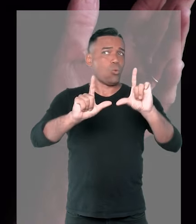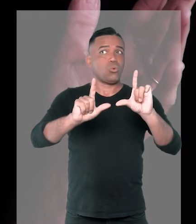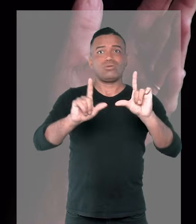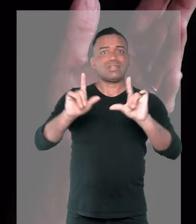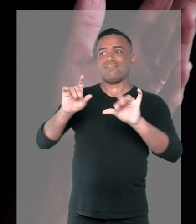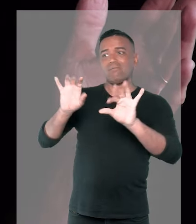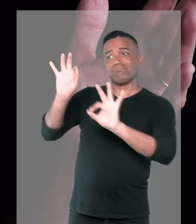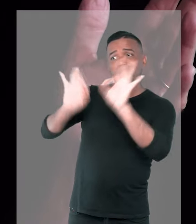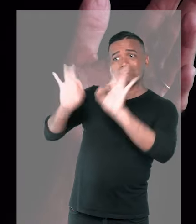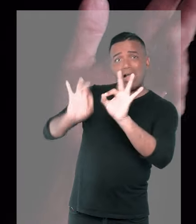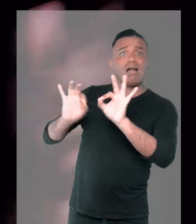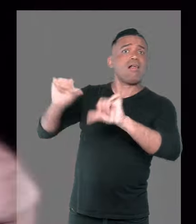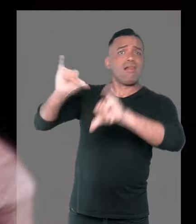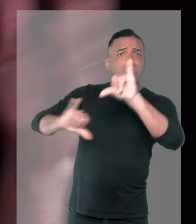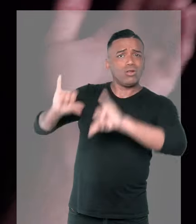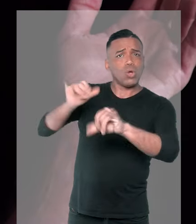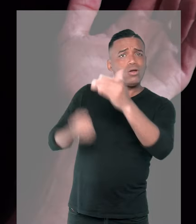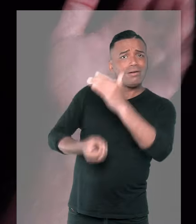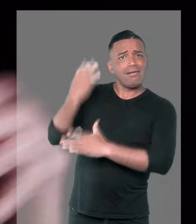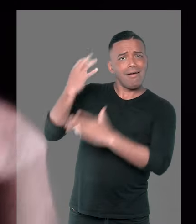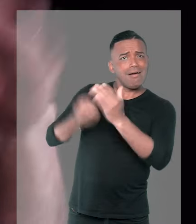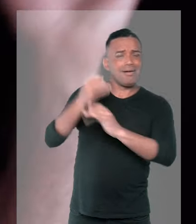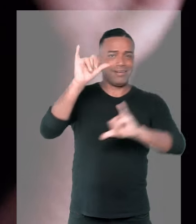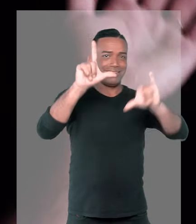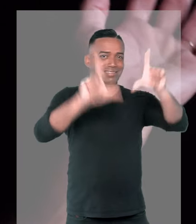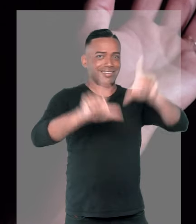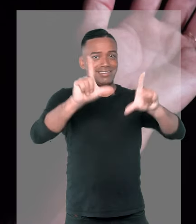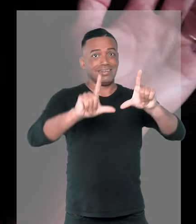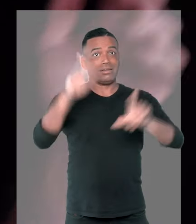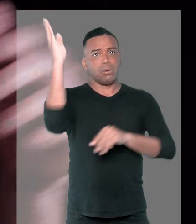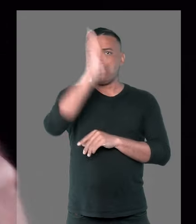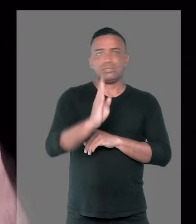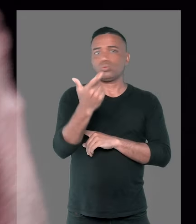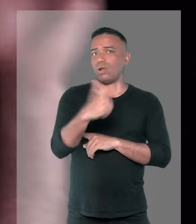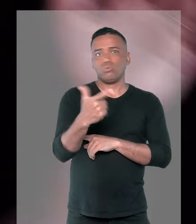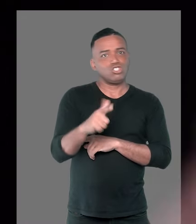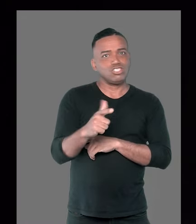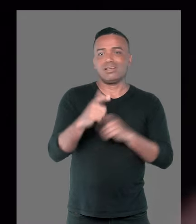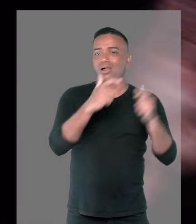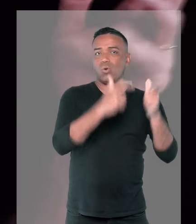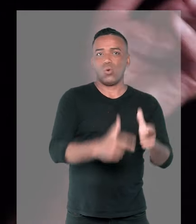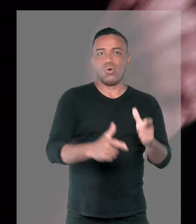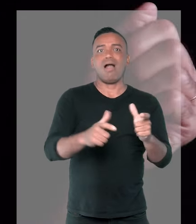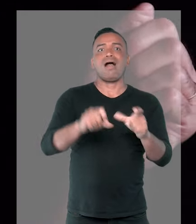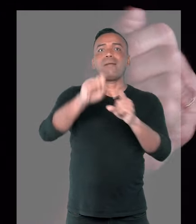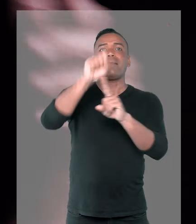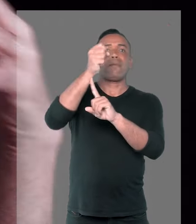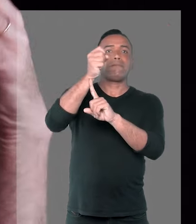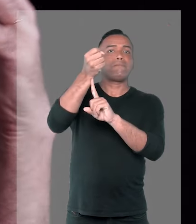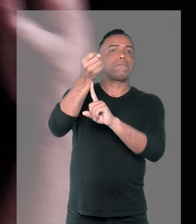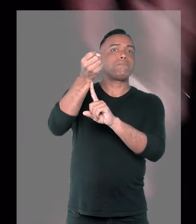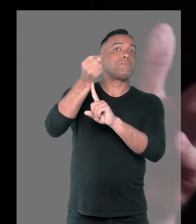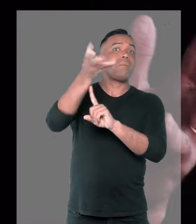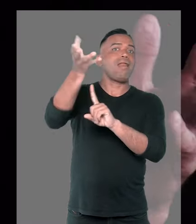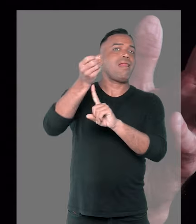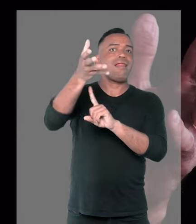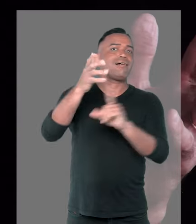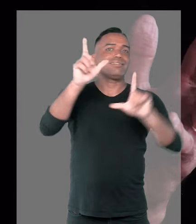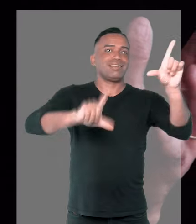laboratório em 1948 o Brasil não tinha nenhuma estação de televisão em lugar nenhum e mesmo nos Estados Unidos na Europa era